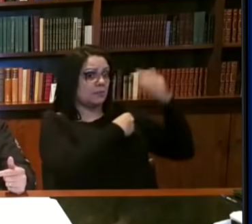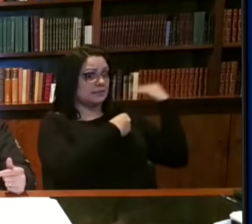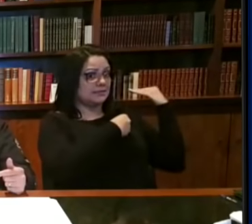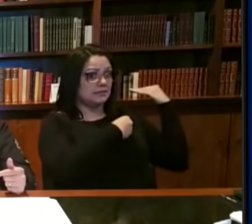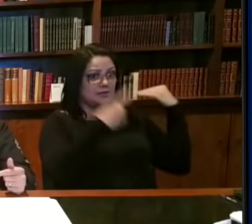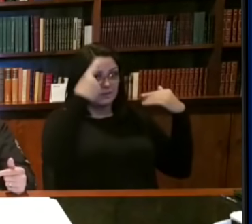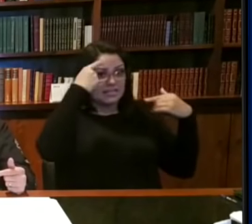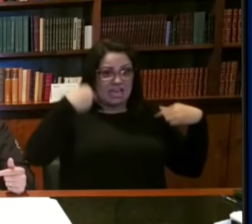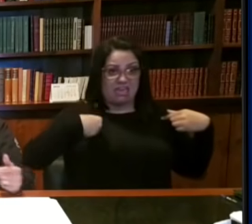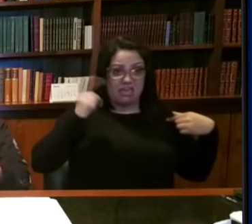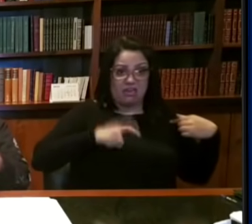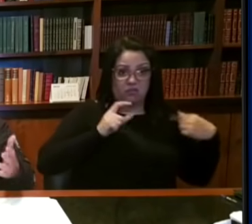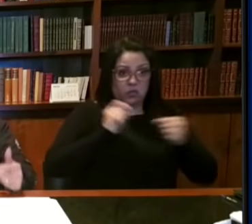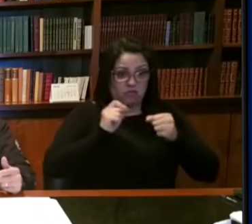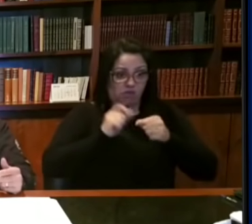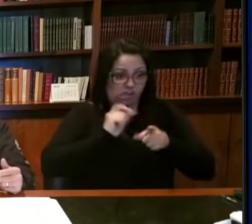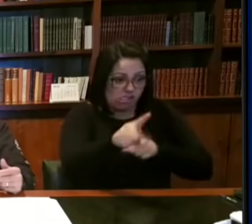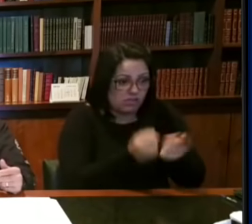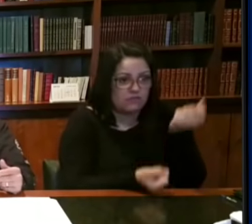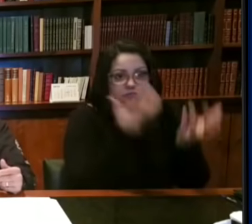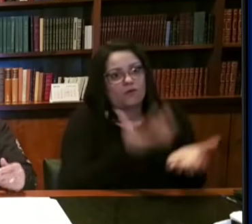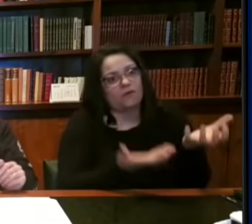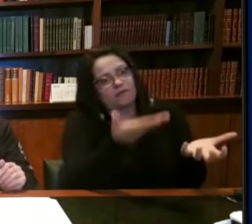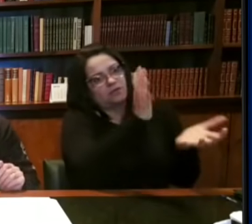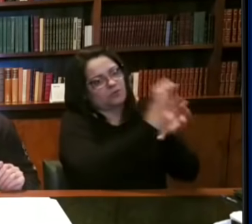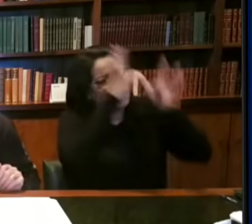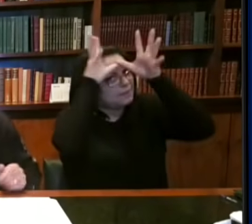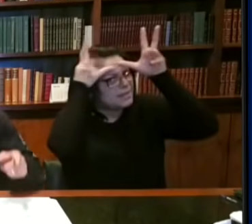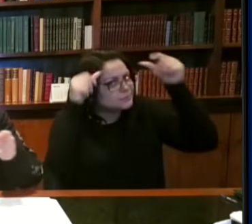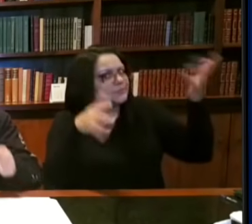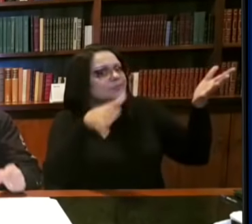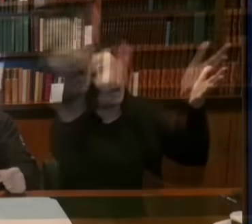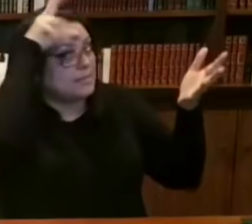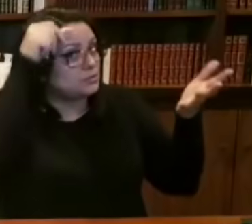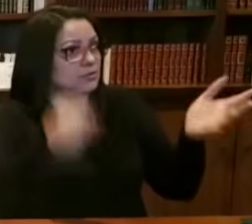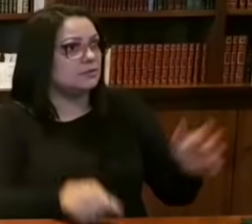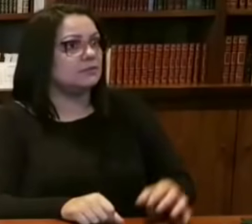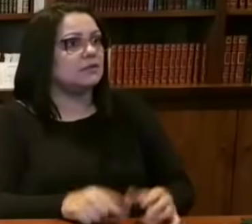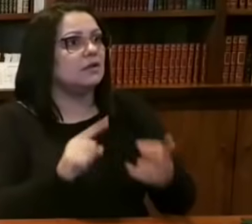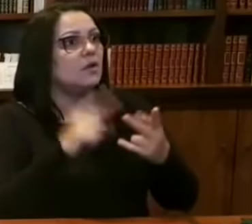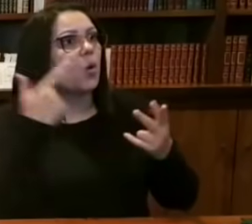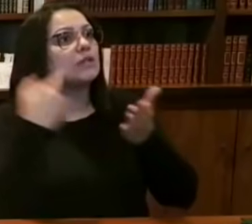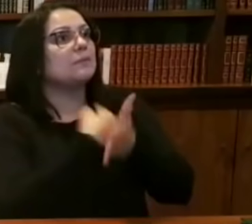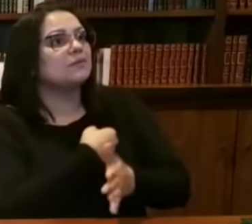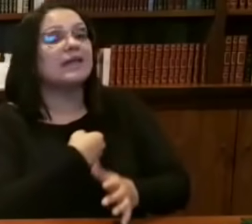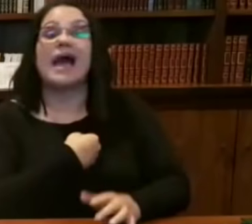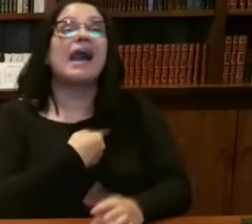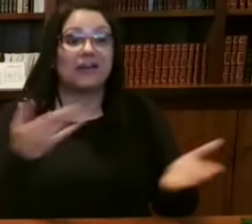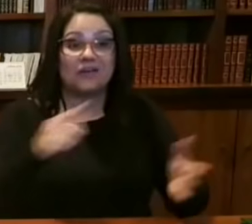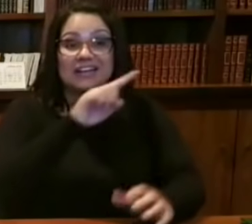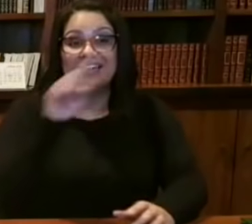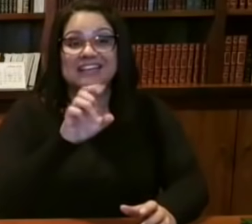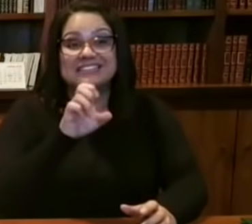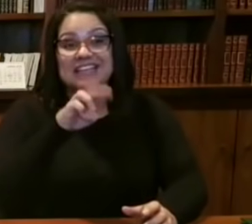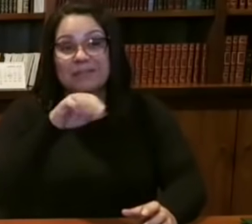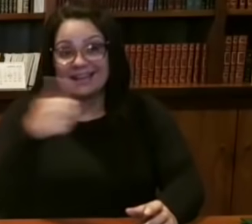fogo no estado, na região amazônica como um todo. Tem mais uma pergunta do Augusto Nunes aí? Zé Maria. Zé,